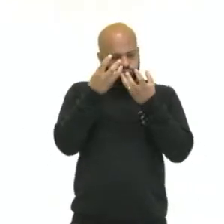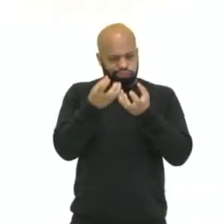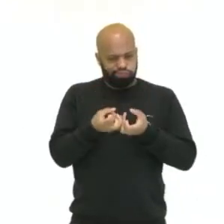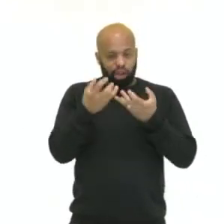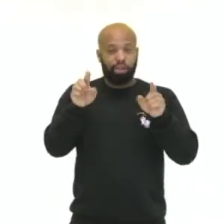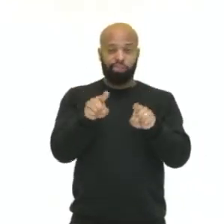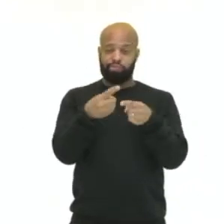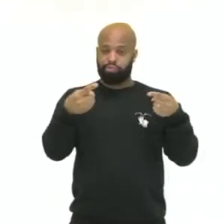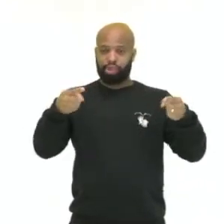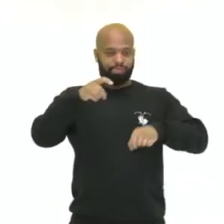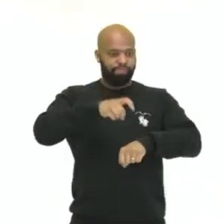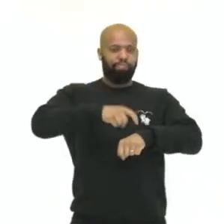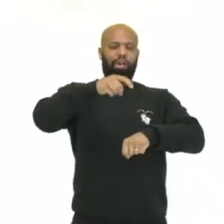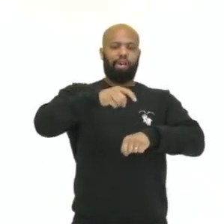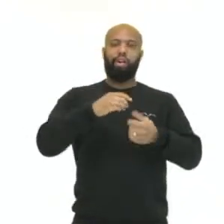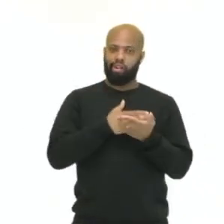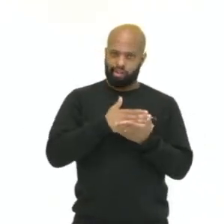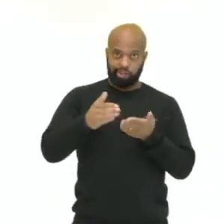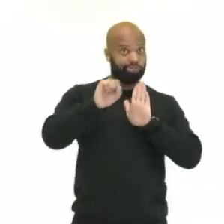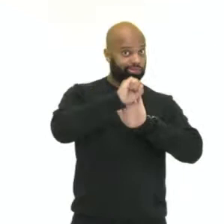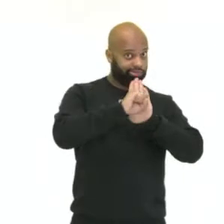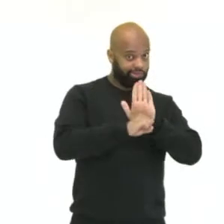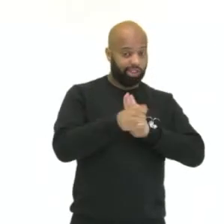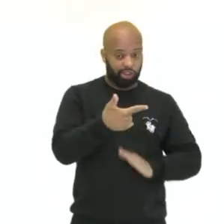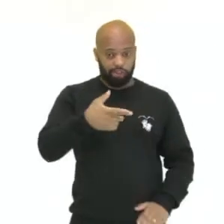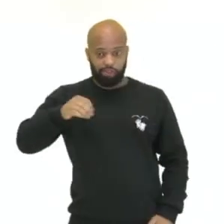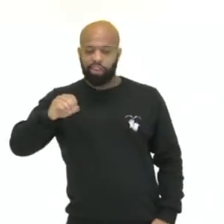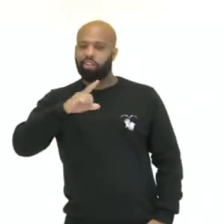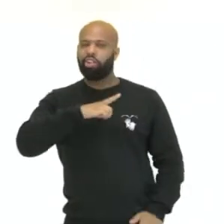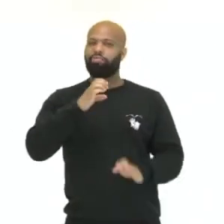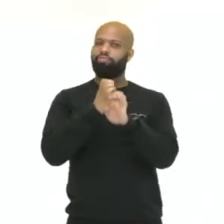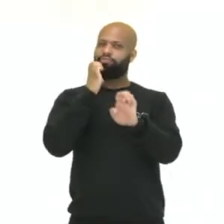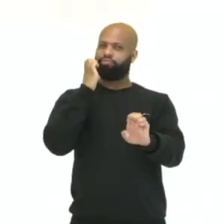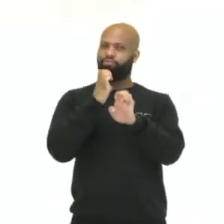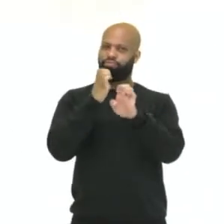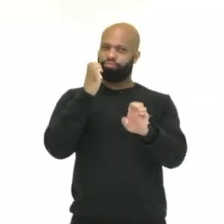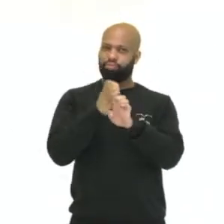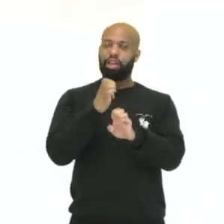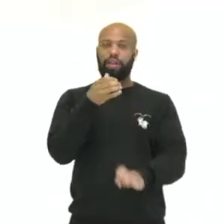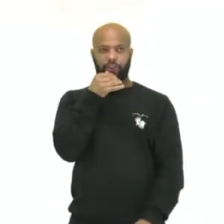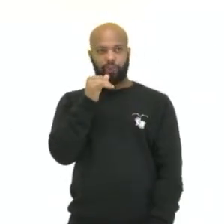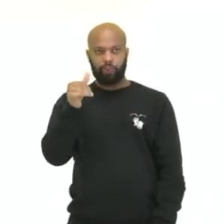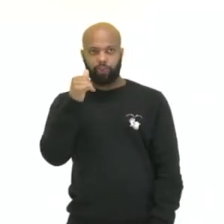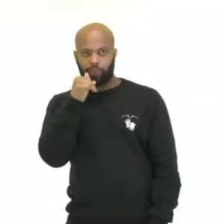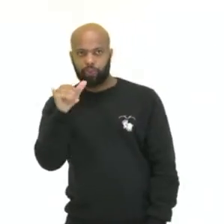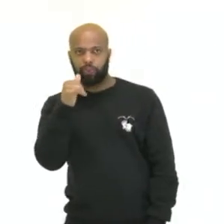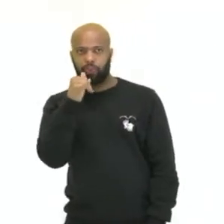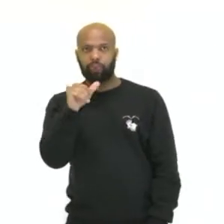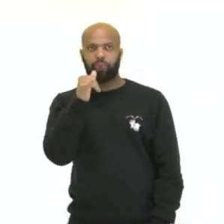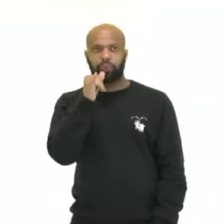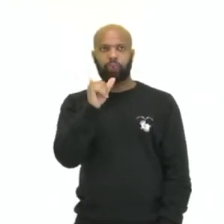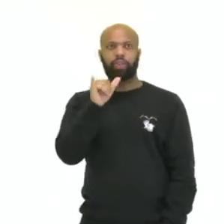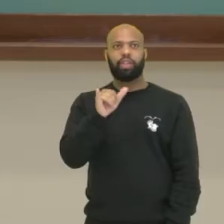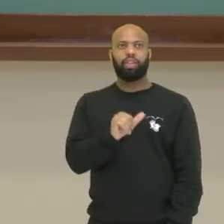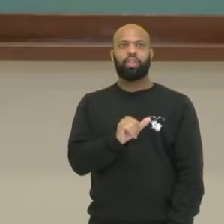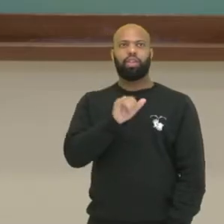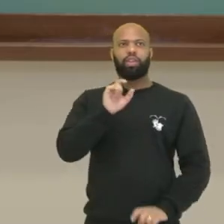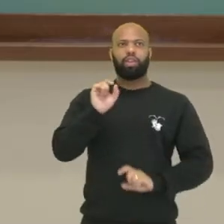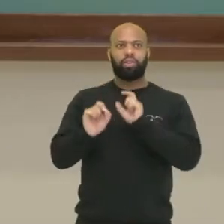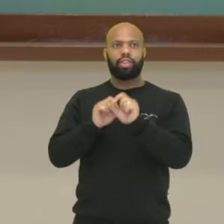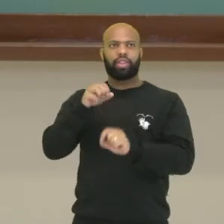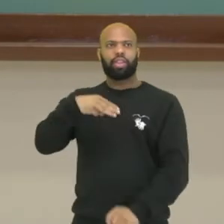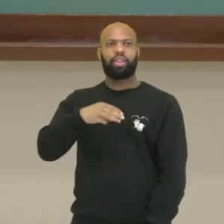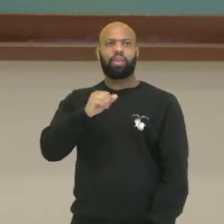No início do século XX, o engenheiro elétrico italiano Guglielmo Marconi inventou o